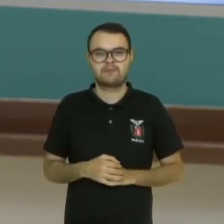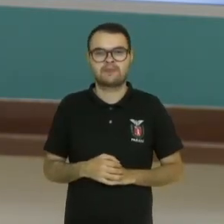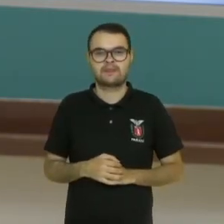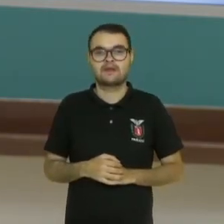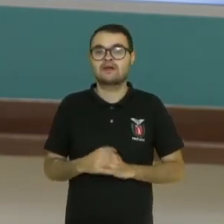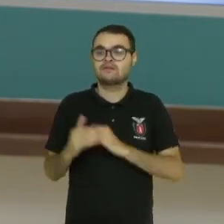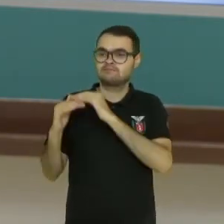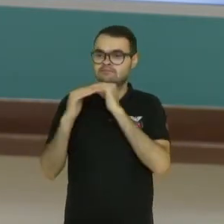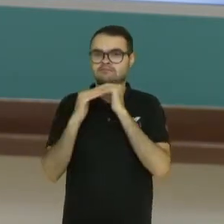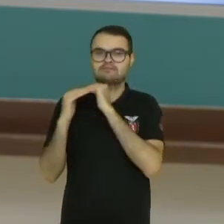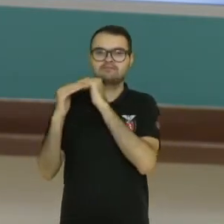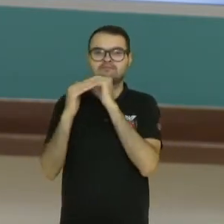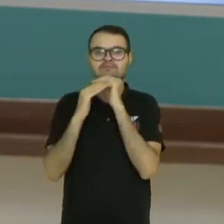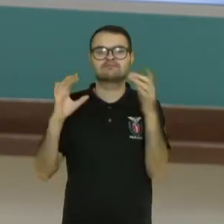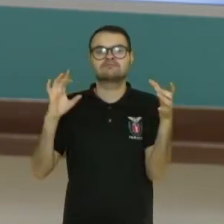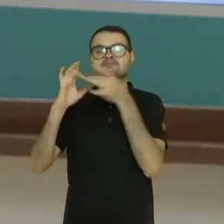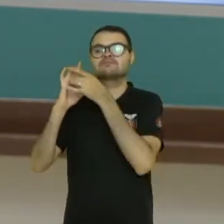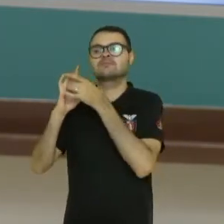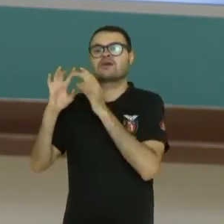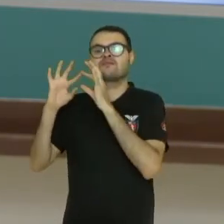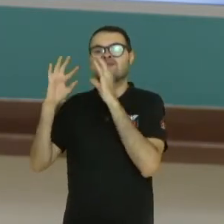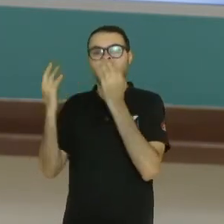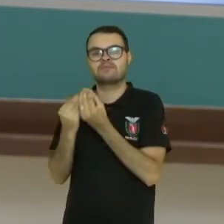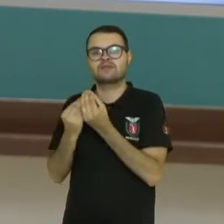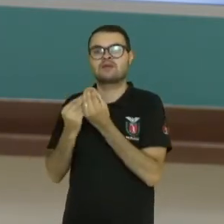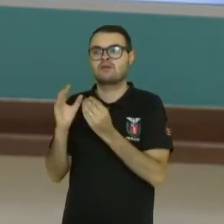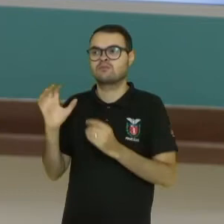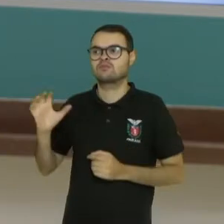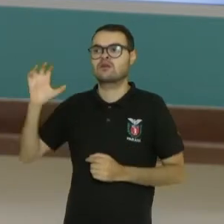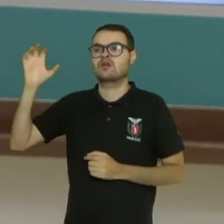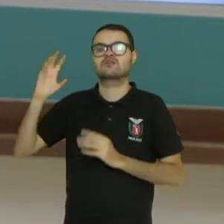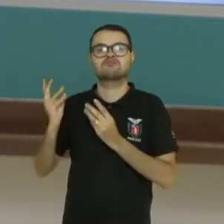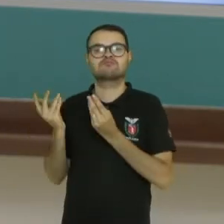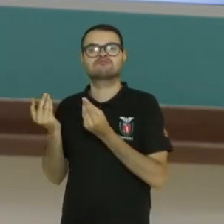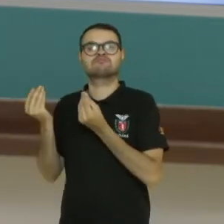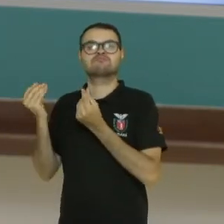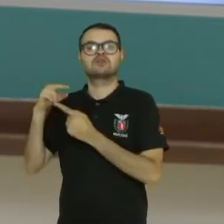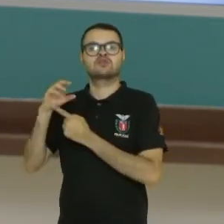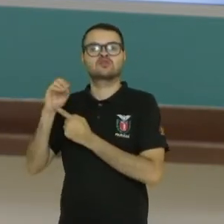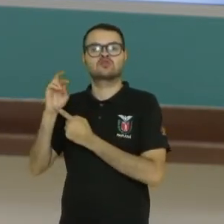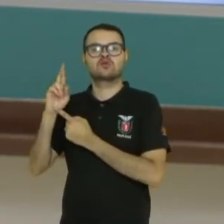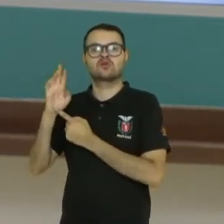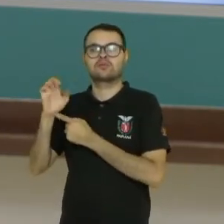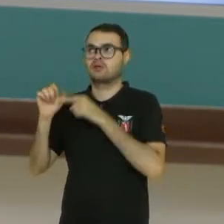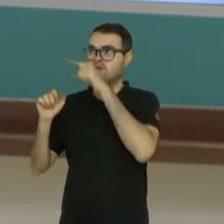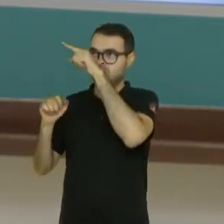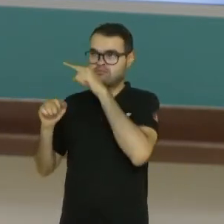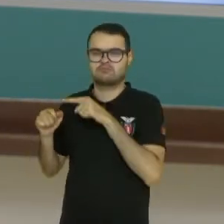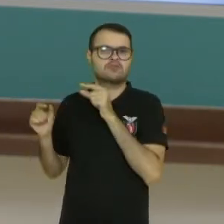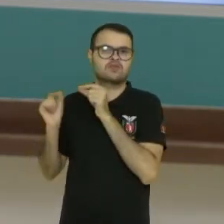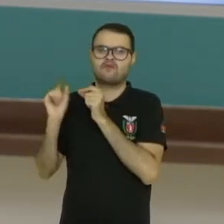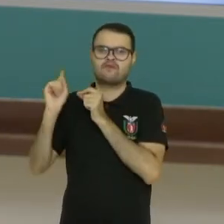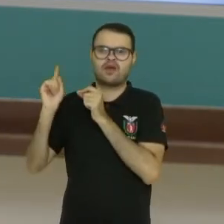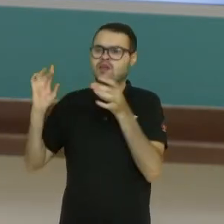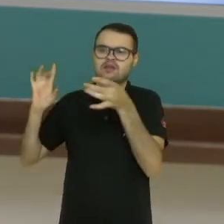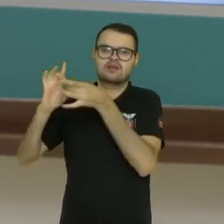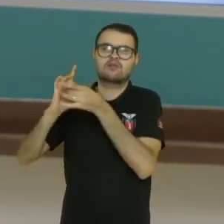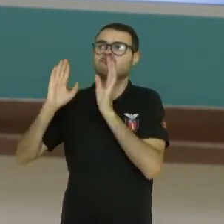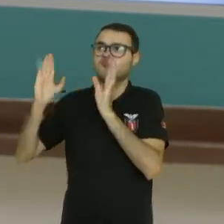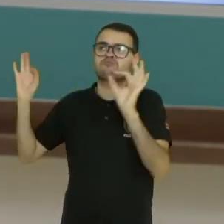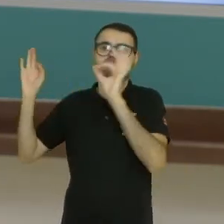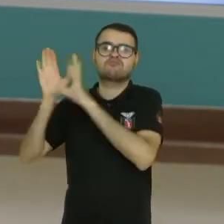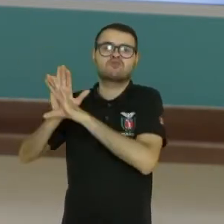está representada lá na família dos gases nobres. Aqueles átomos, eles não costumam fazer ligações químicas, porque eles já